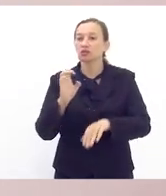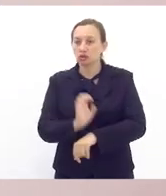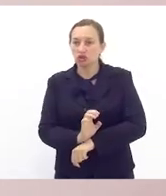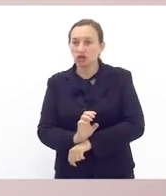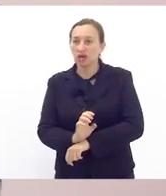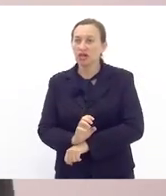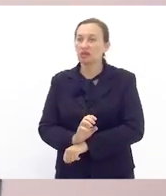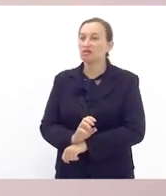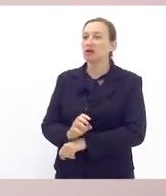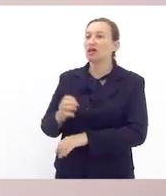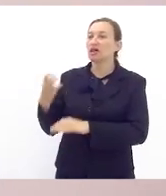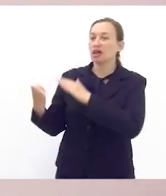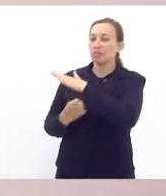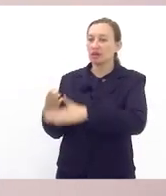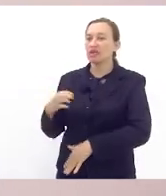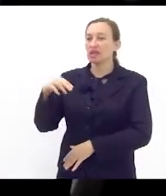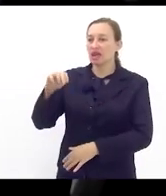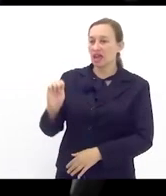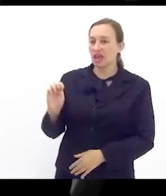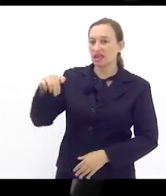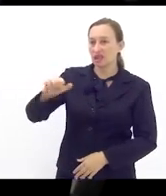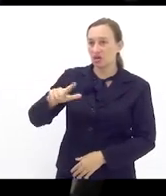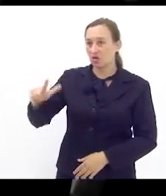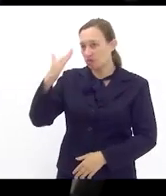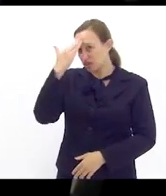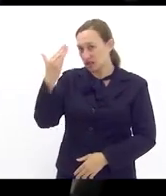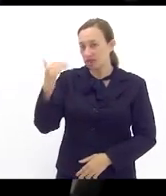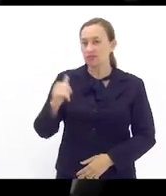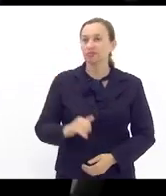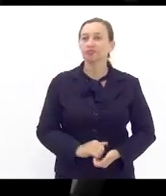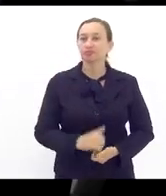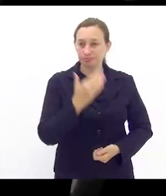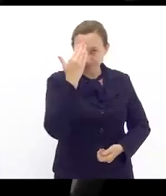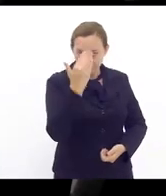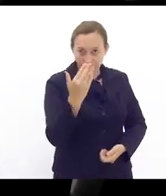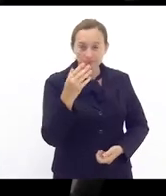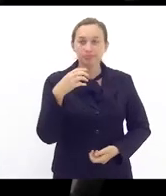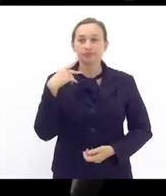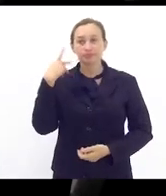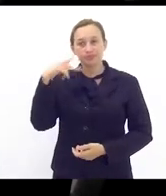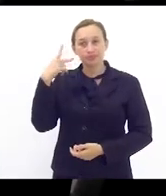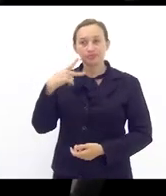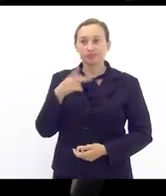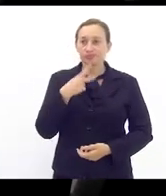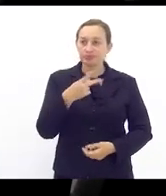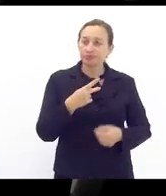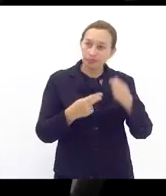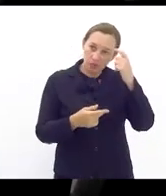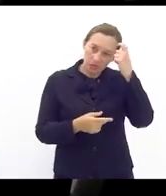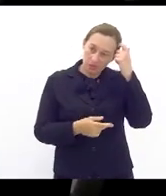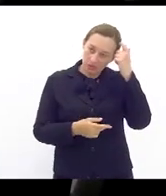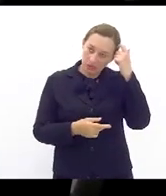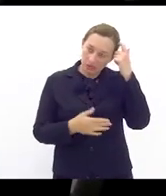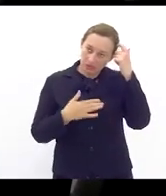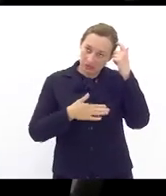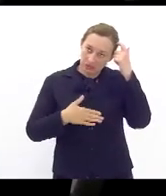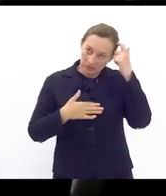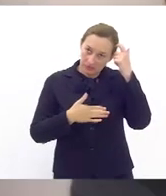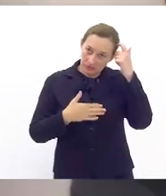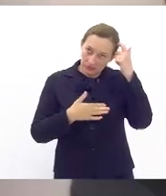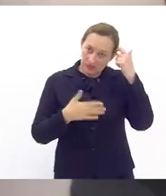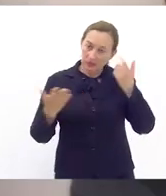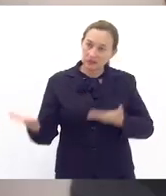essa empresa Ênio obrigado Vereador pelas palavras gostaria